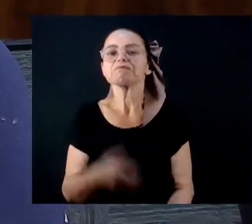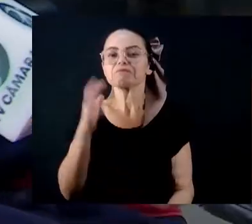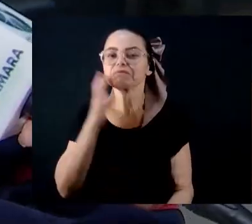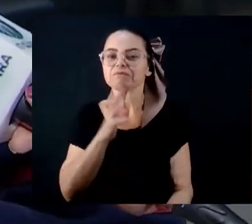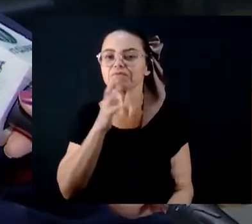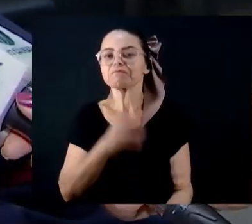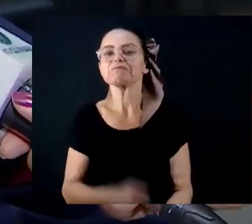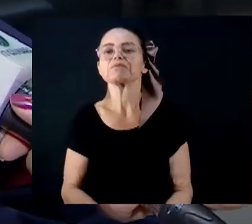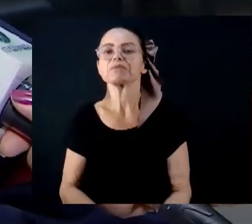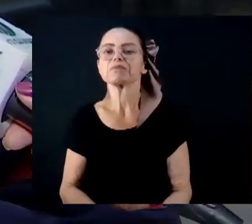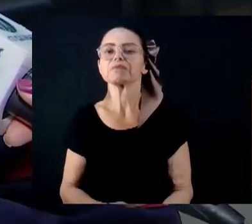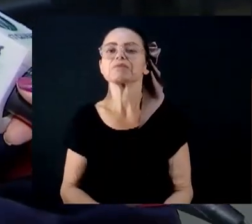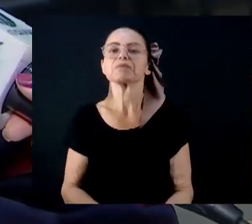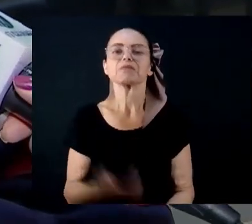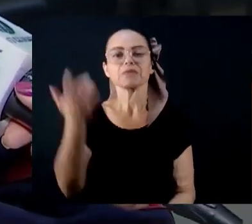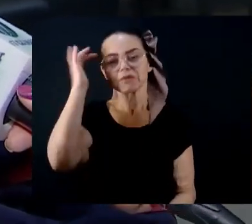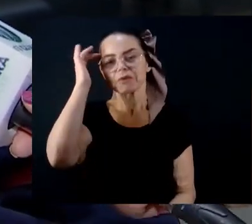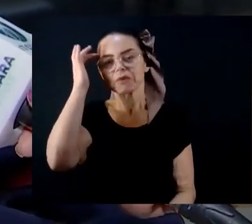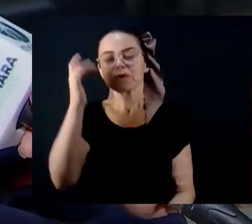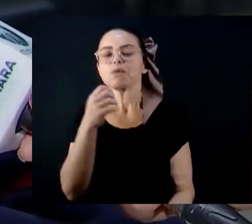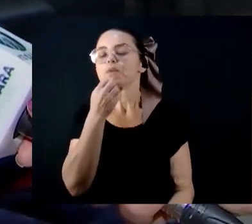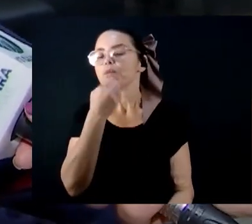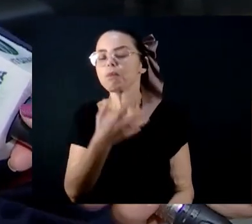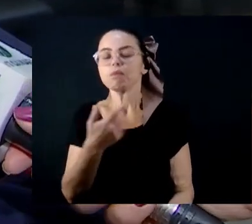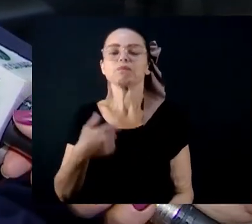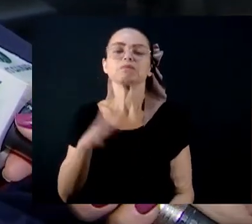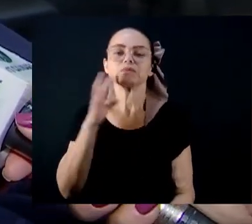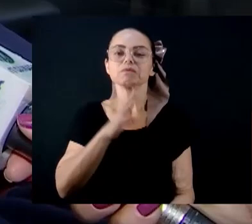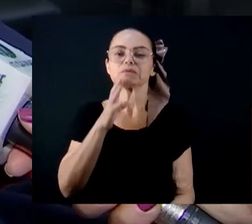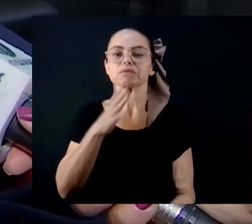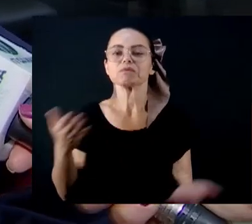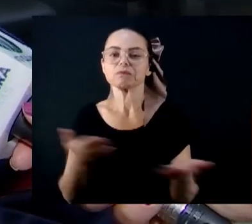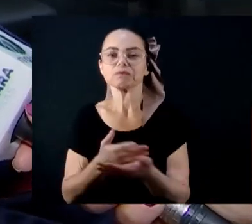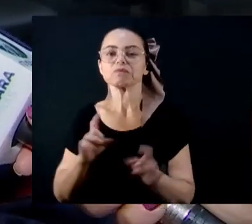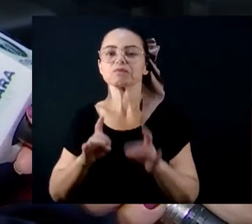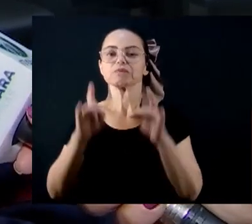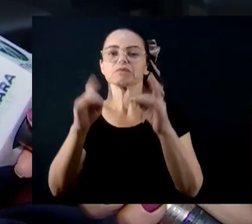legal. Tô achando muito legal aqui, principalmente hoje que a gente já passou todo o